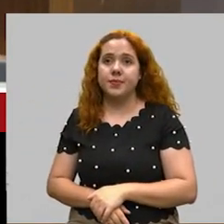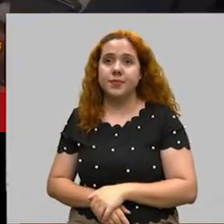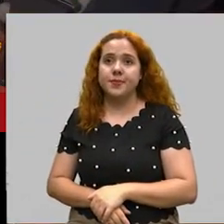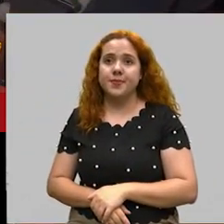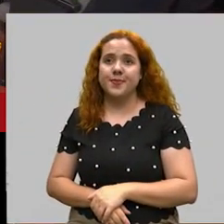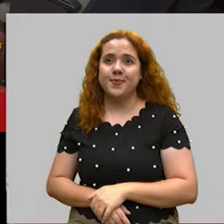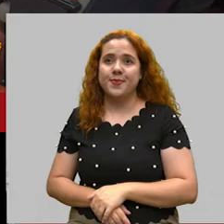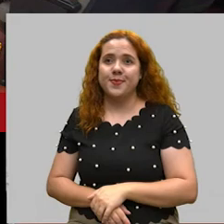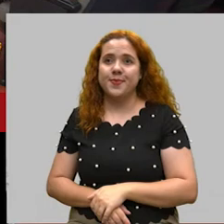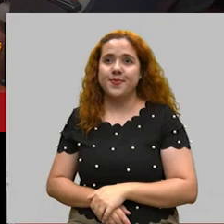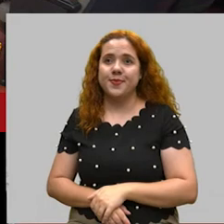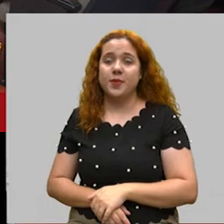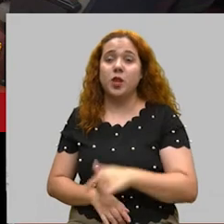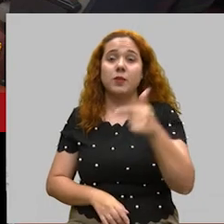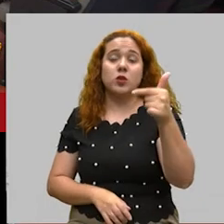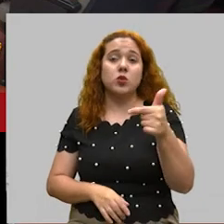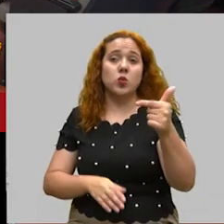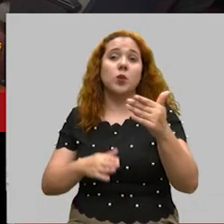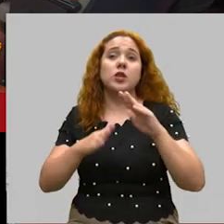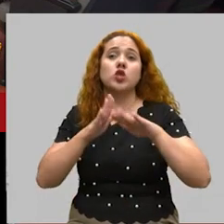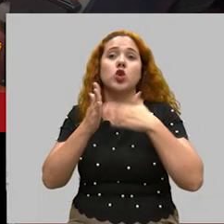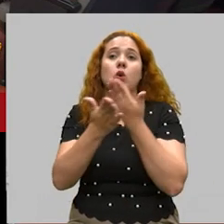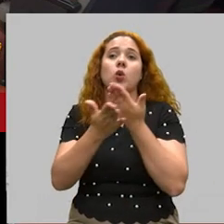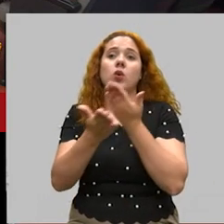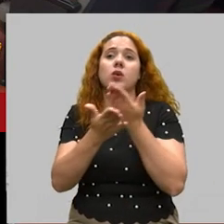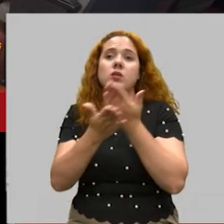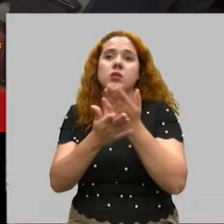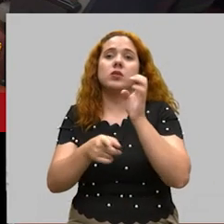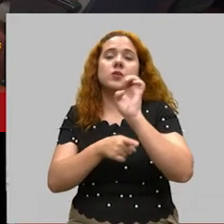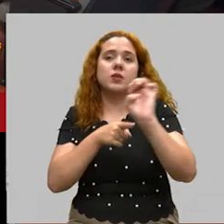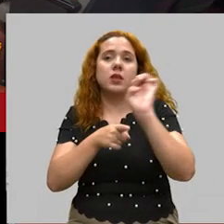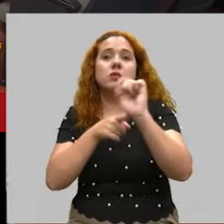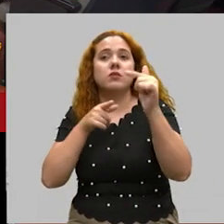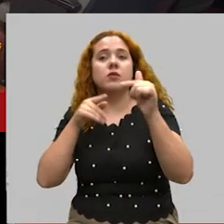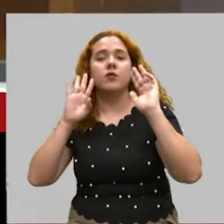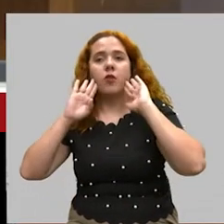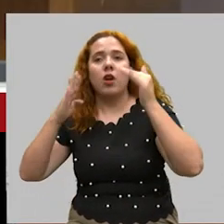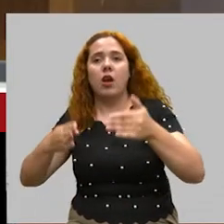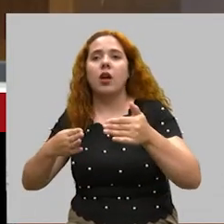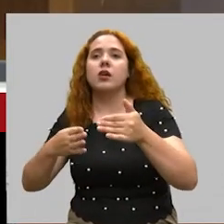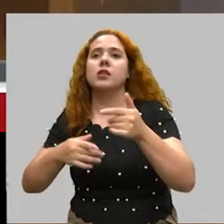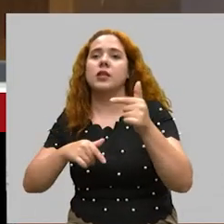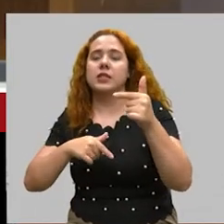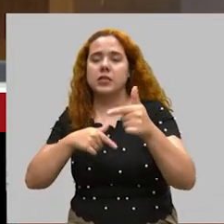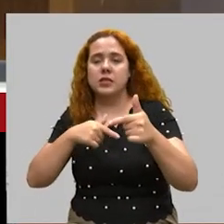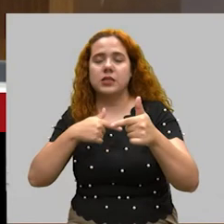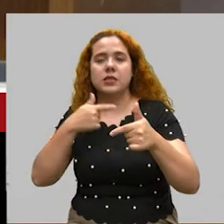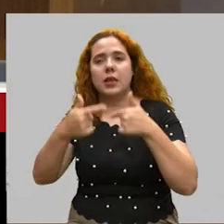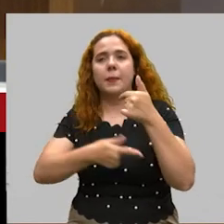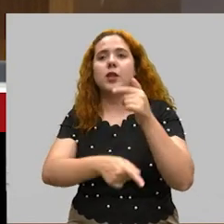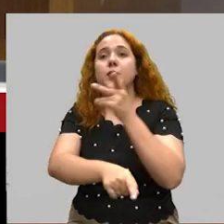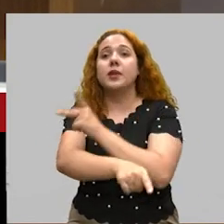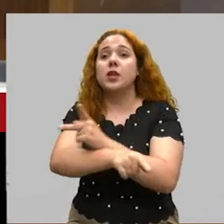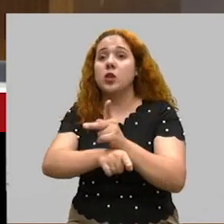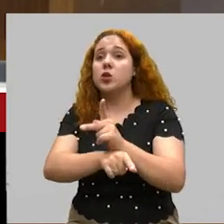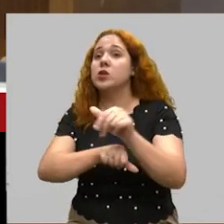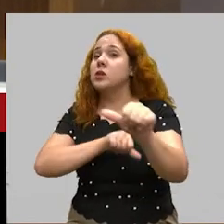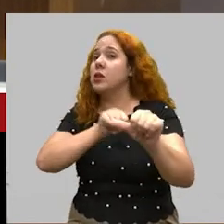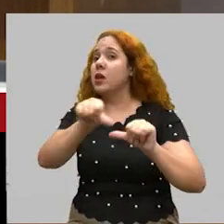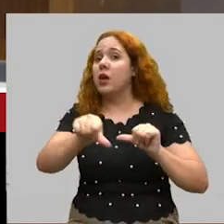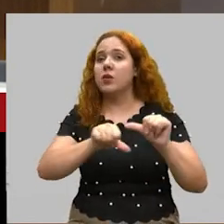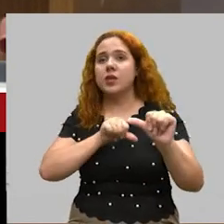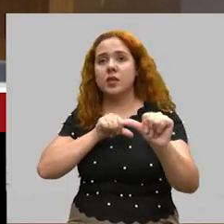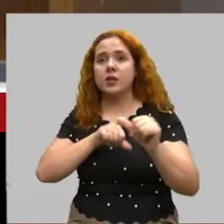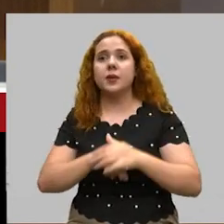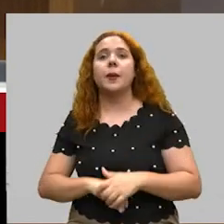aqui duas escolas que trabalham com a pedagogia da nância neste momento essas duas escolas estão passando por uma etapa de monitoramento a gente fez uns